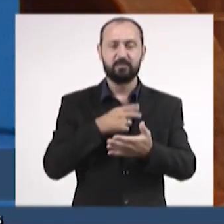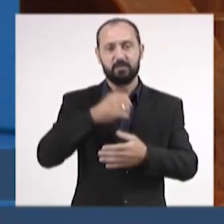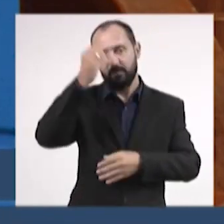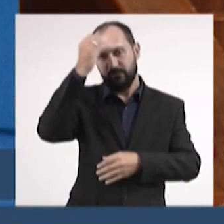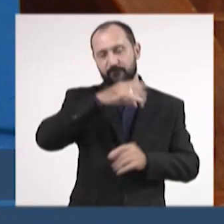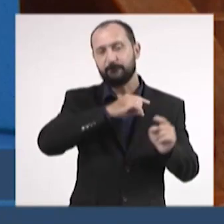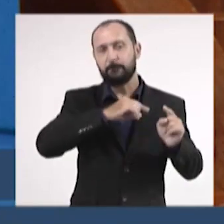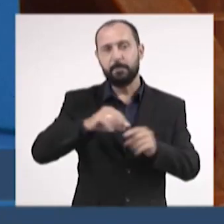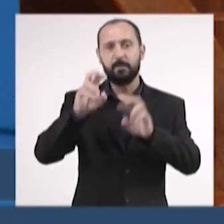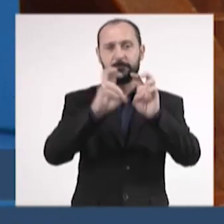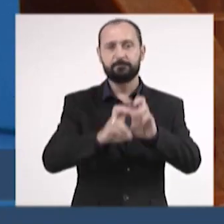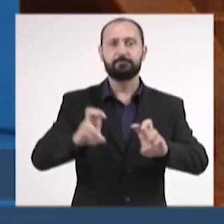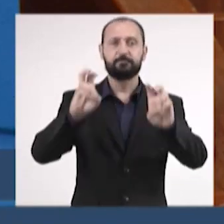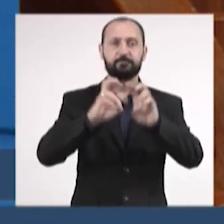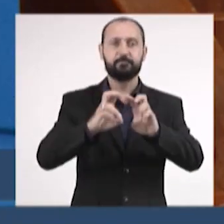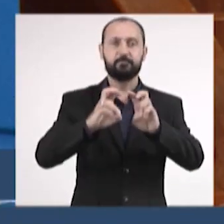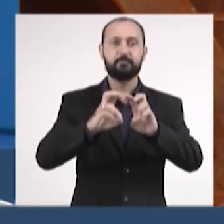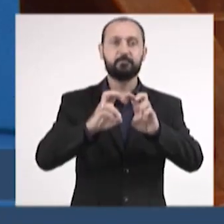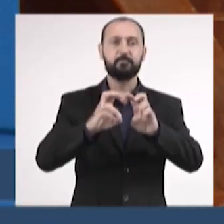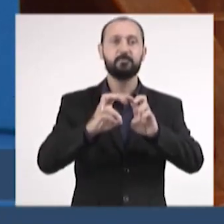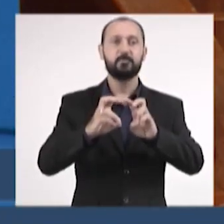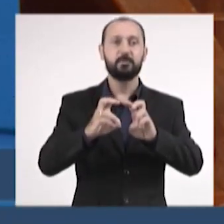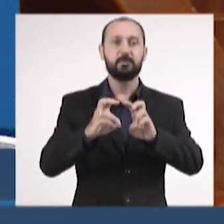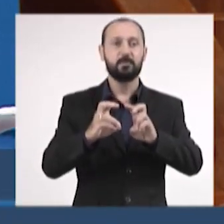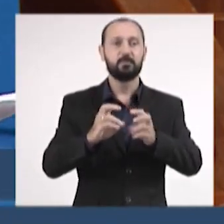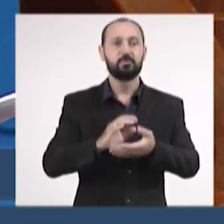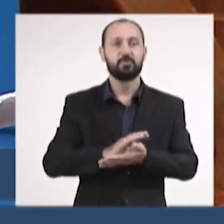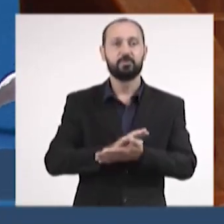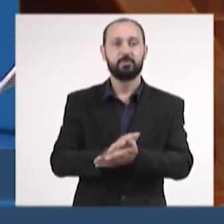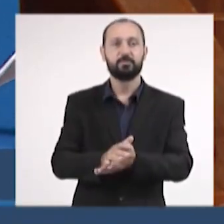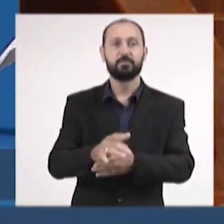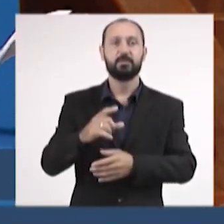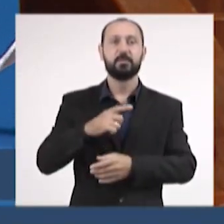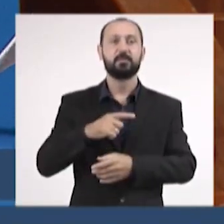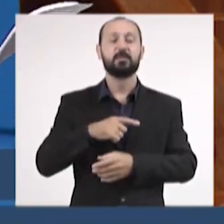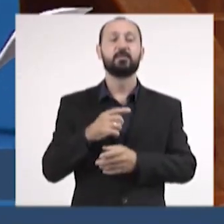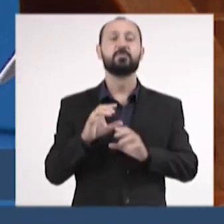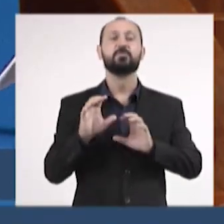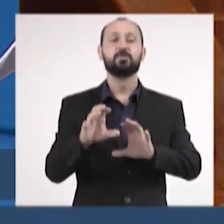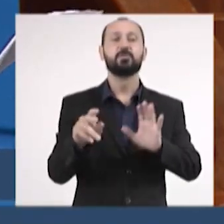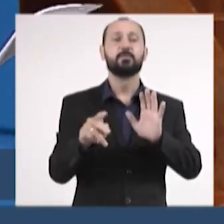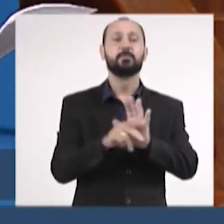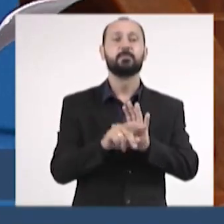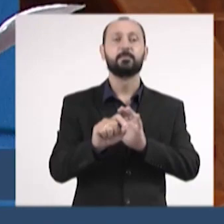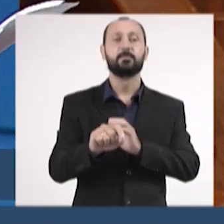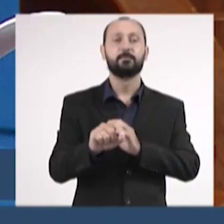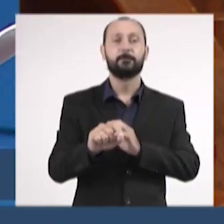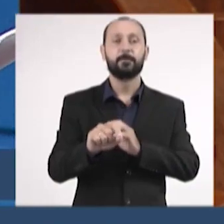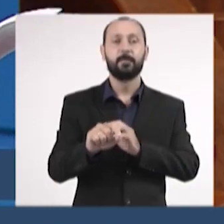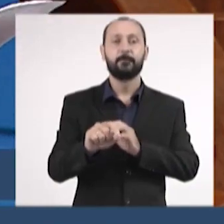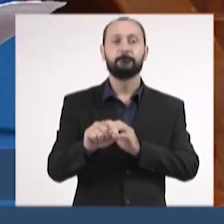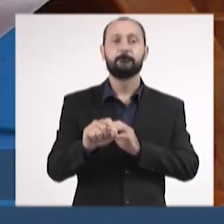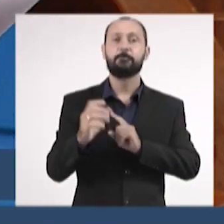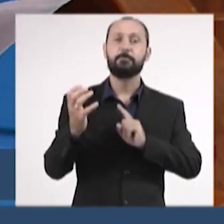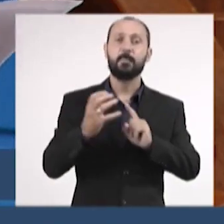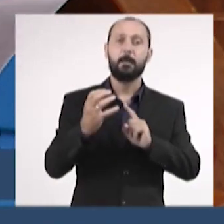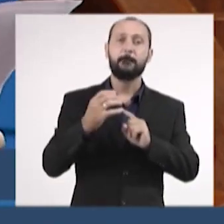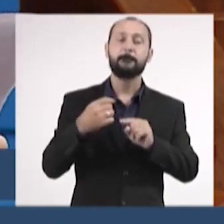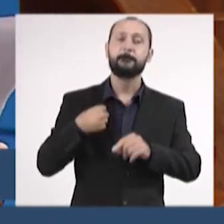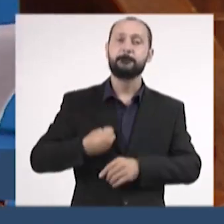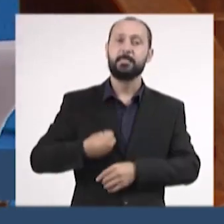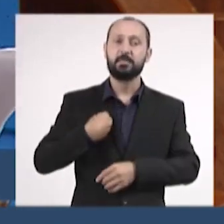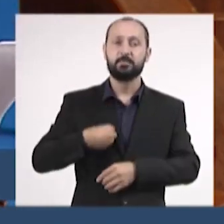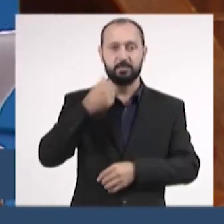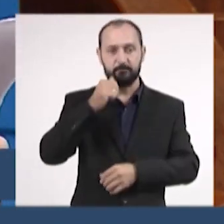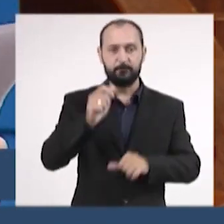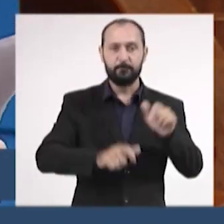violência virtual e de ataques misóginos gera uma espécie de efeito inibidor na participação